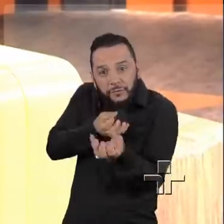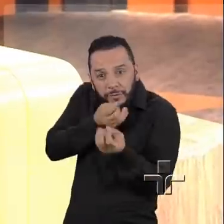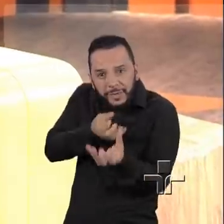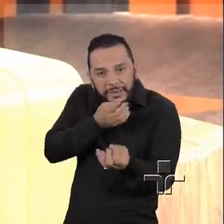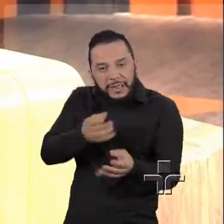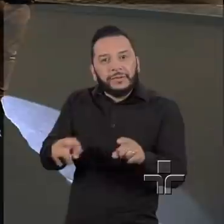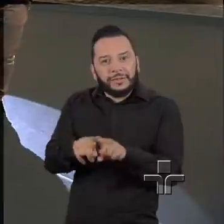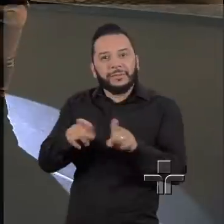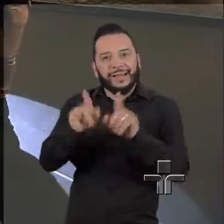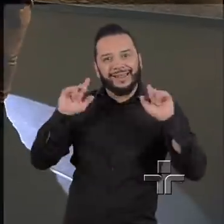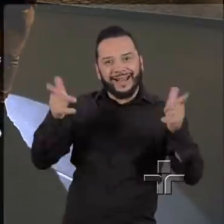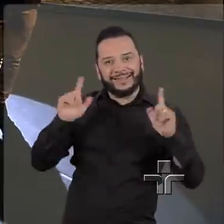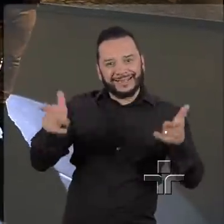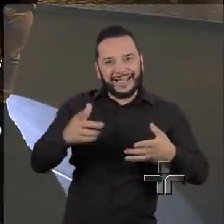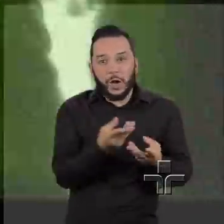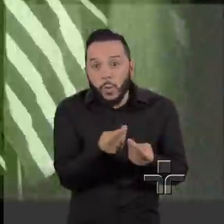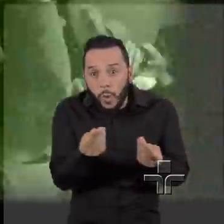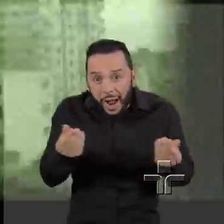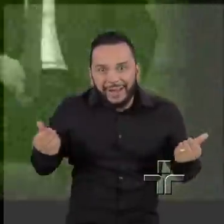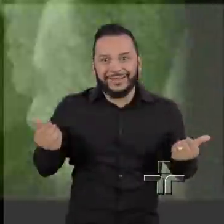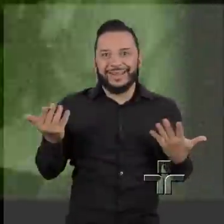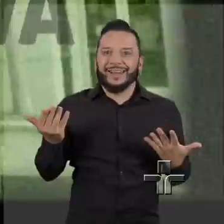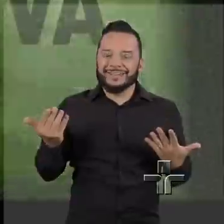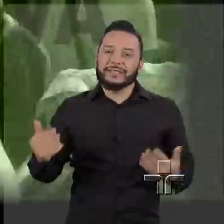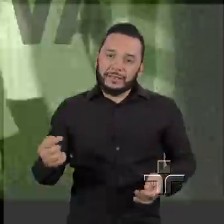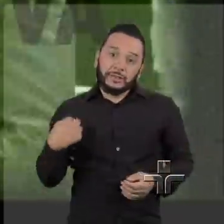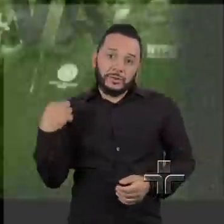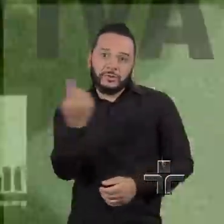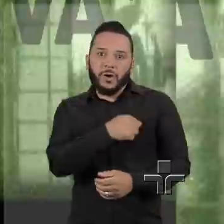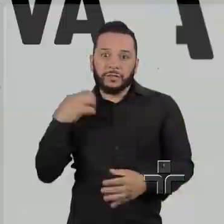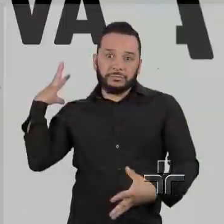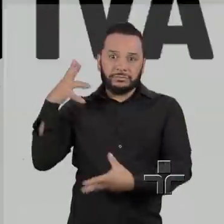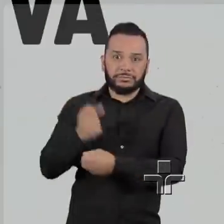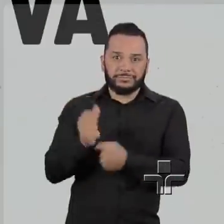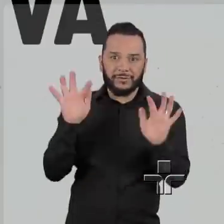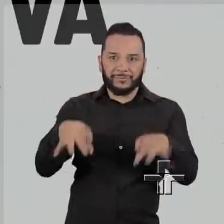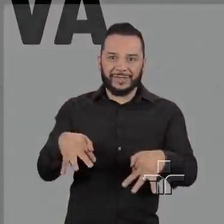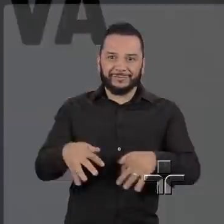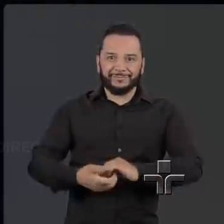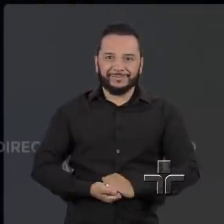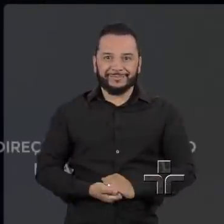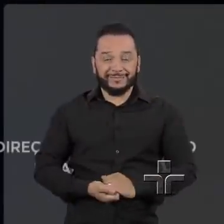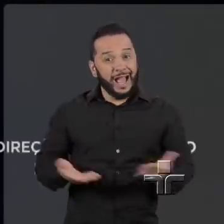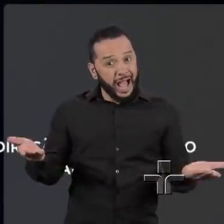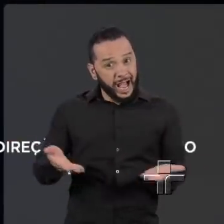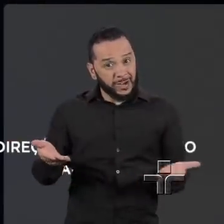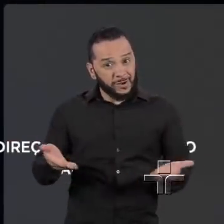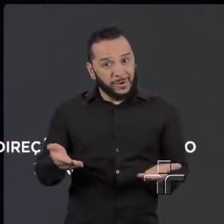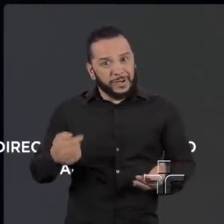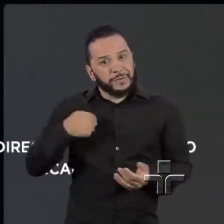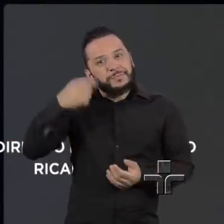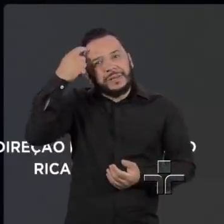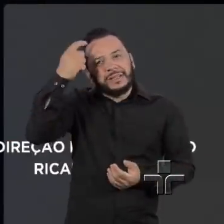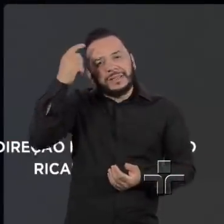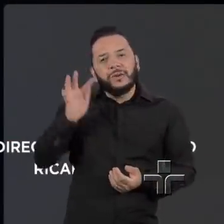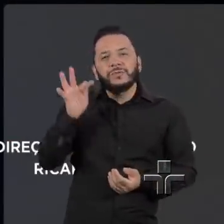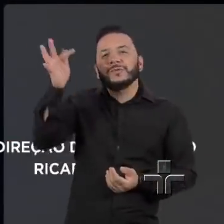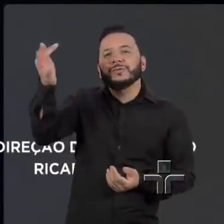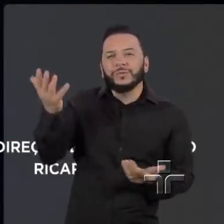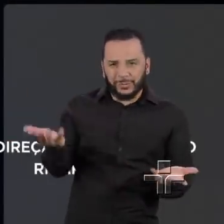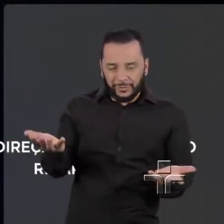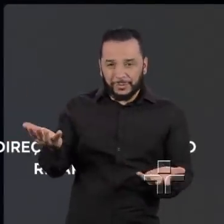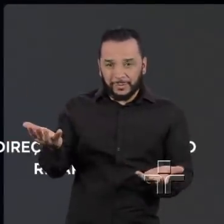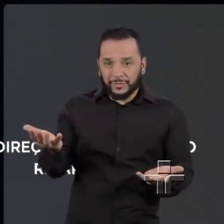e entretenimento de qualidade. Nossa retrospectiva acabou. Agora é pensar no que vem por aí